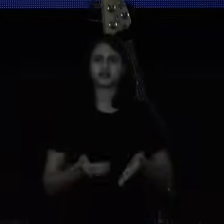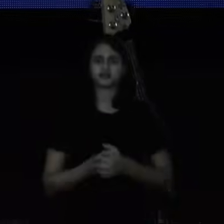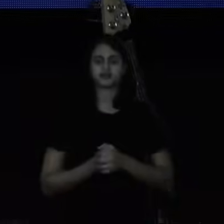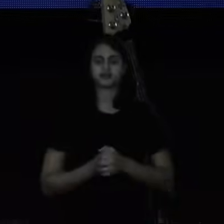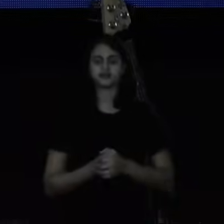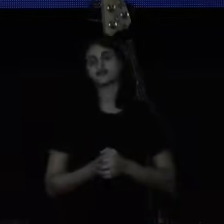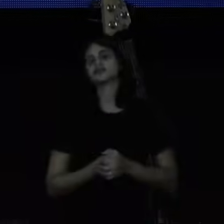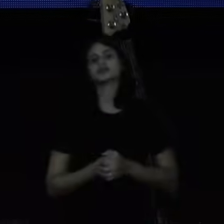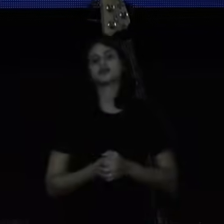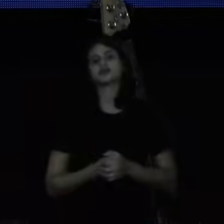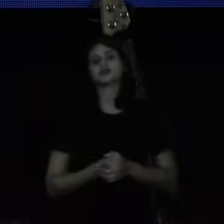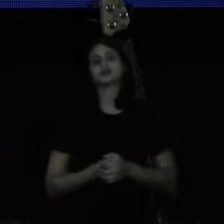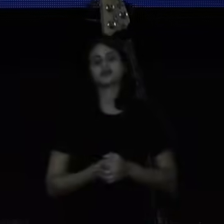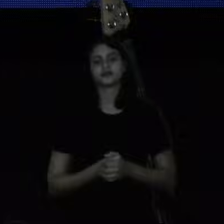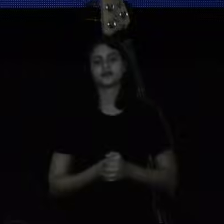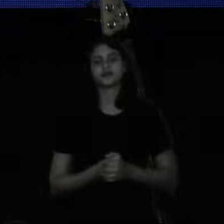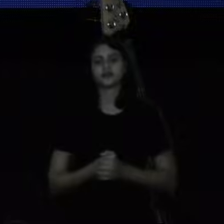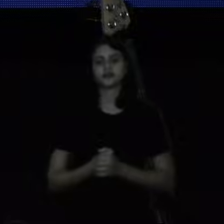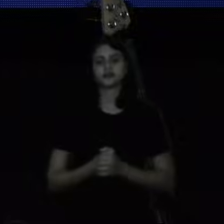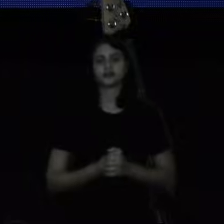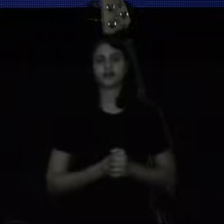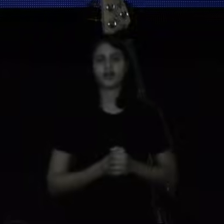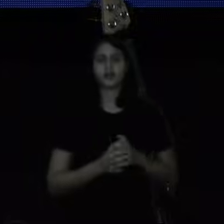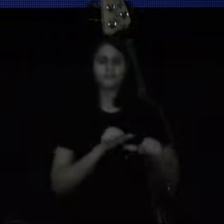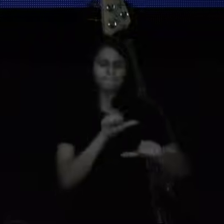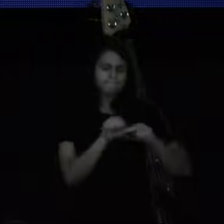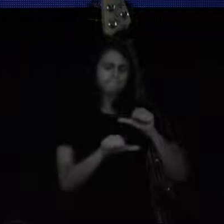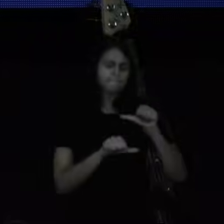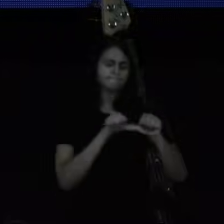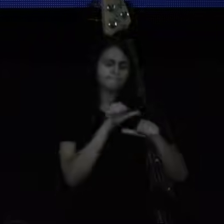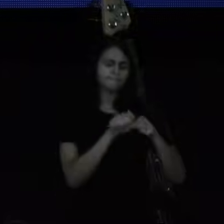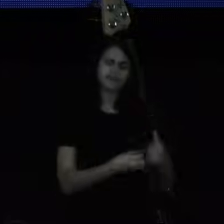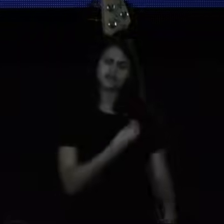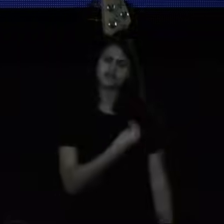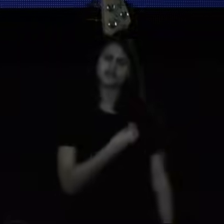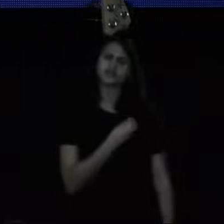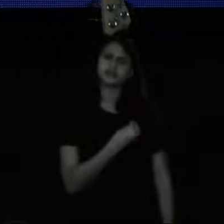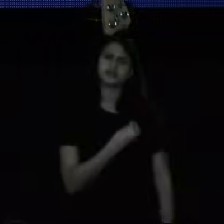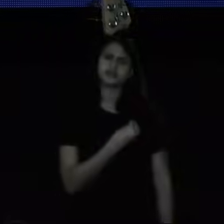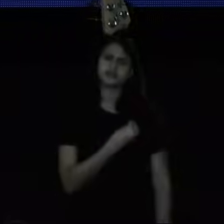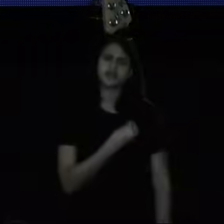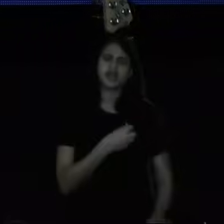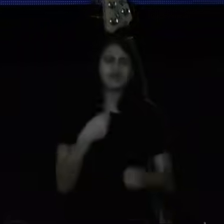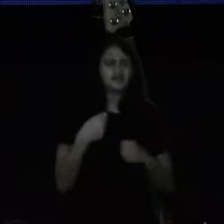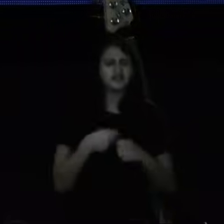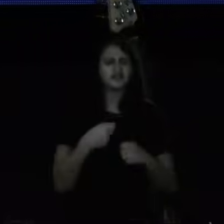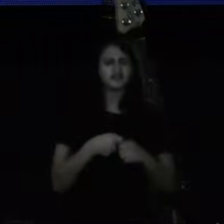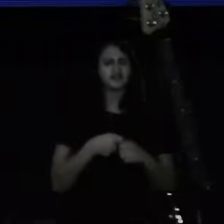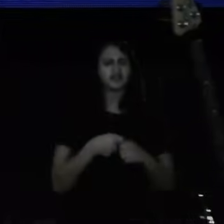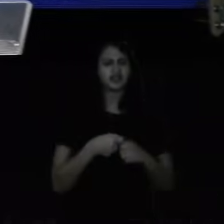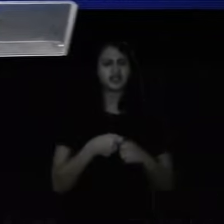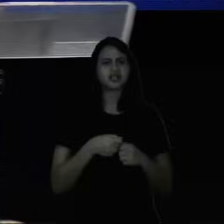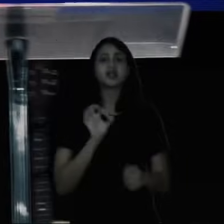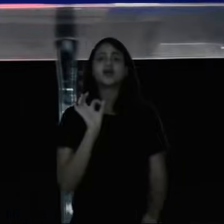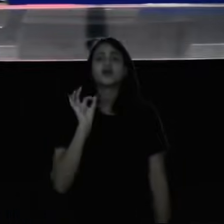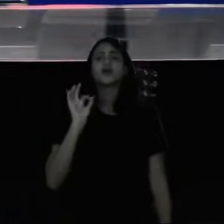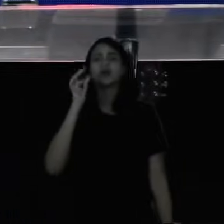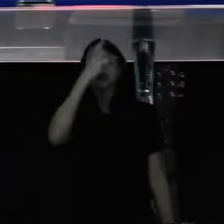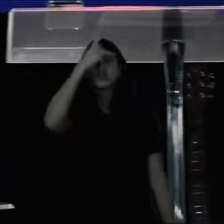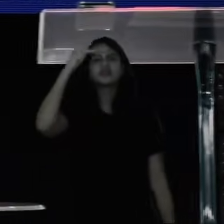Faz como Jefté. Muda os padrões. Faz o que ninguém jamais imaginaria o que você faria. Deixa eu dizer uma